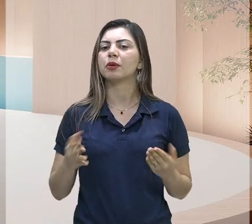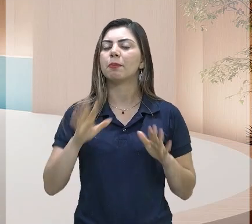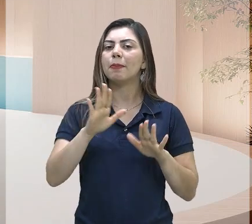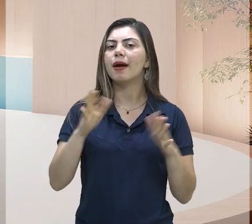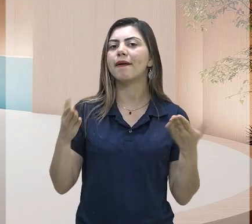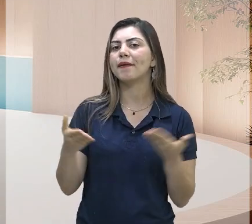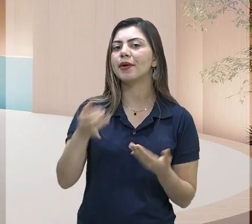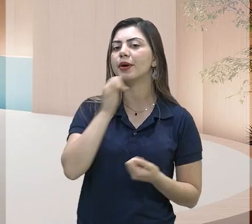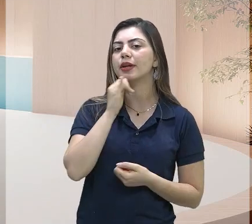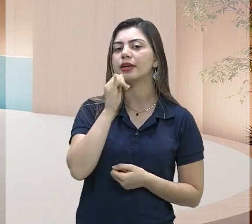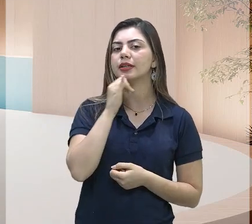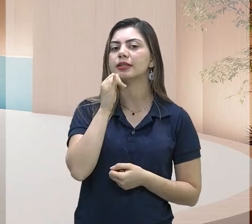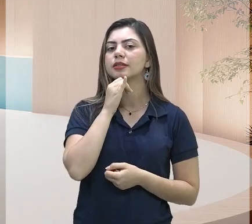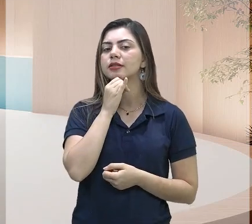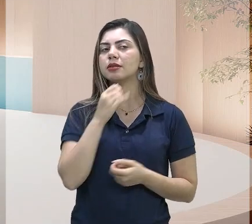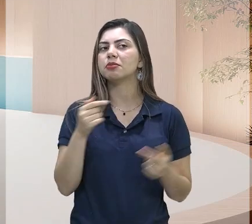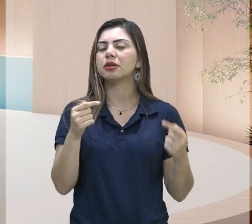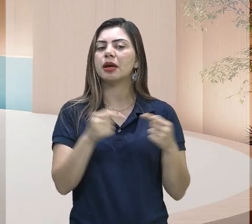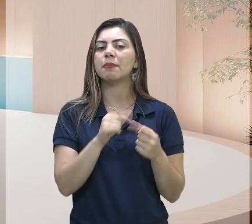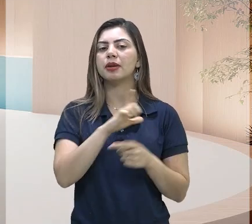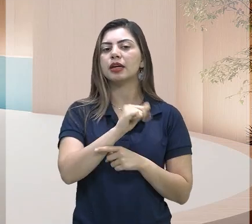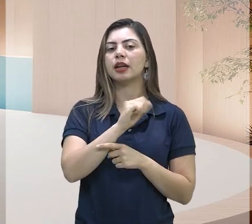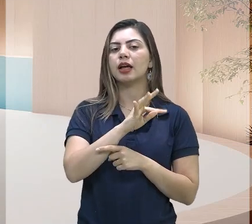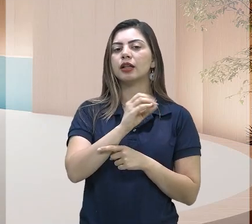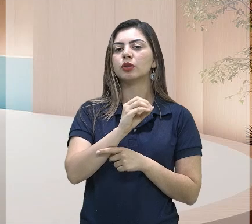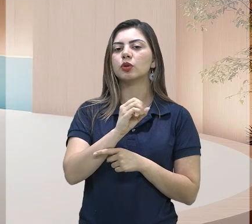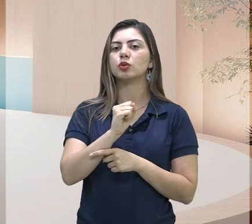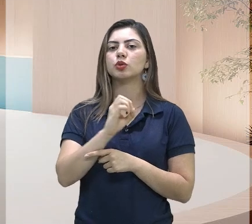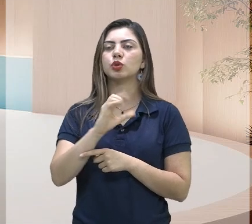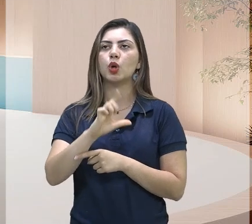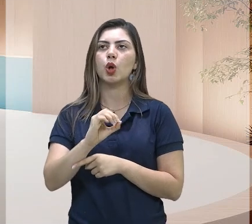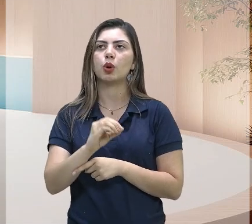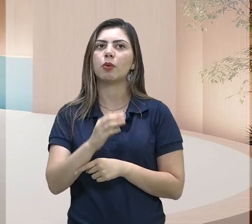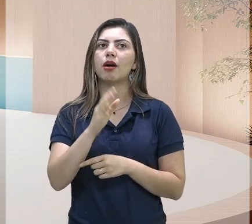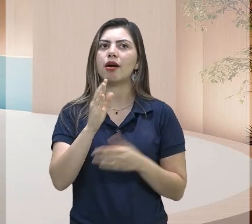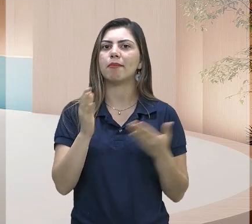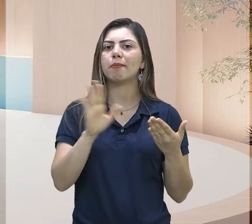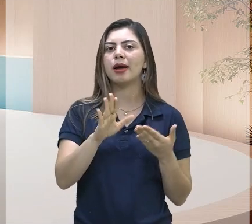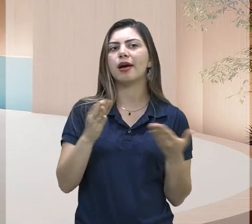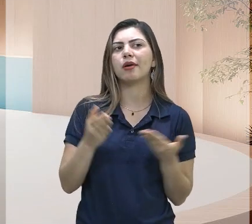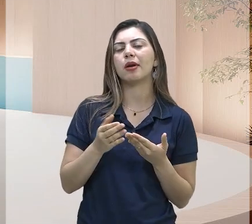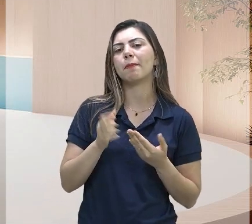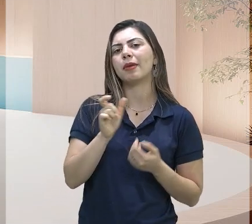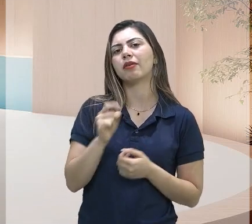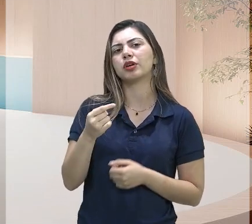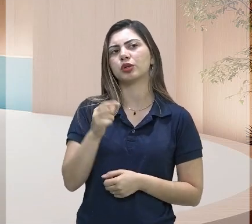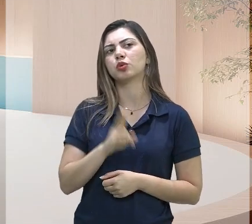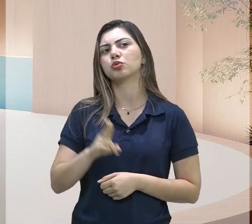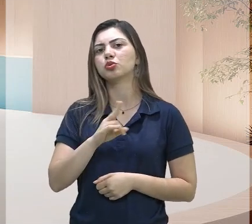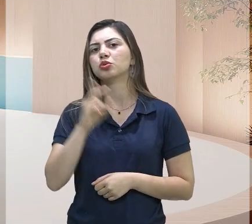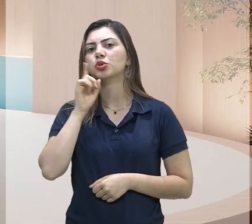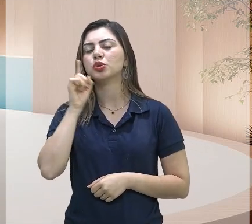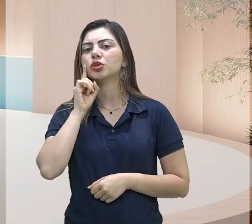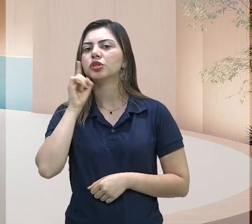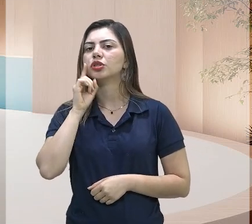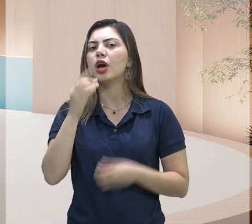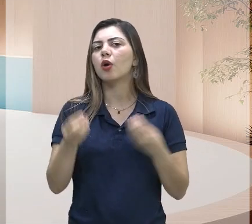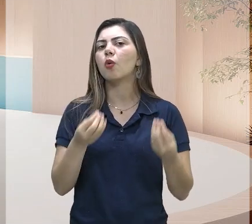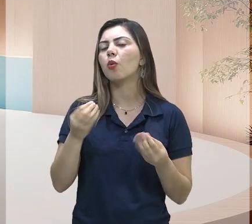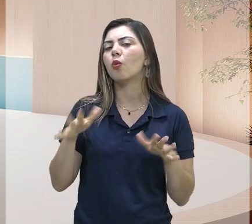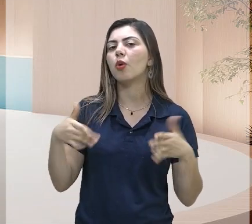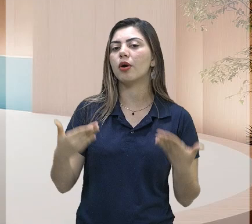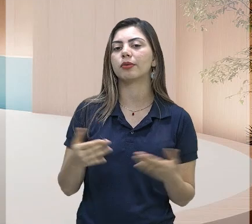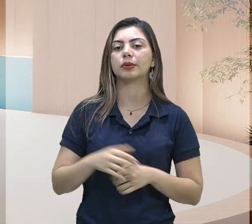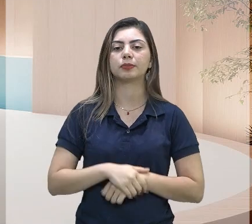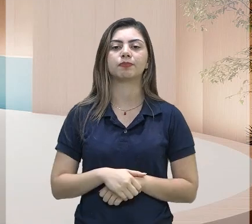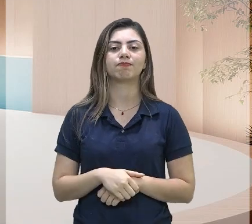exemplo de latossolo, que numa linguagem mais comum, né, que a gente tem mais do nosso cotidiano. A gente tem um tipo de solo